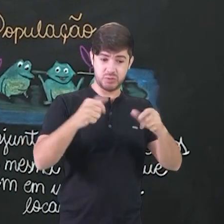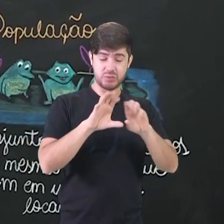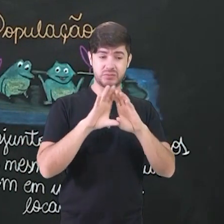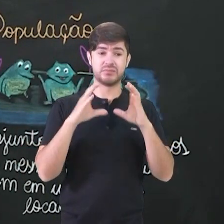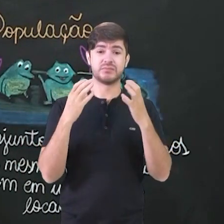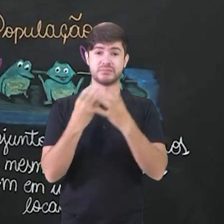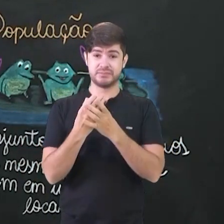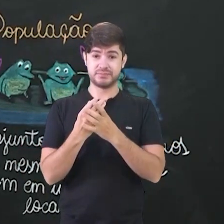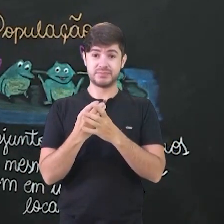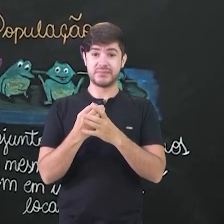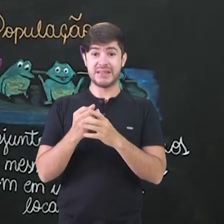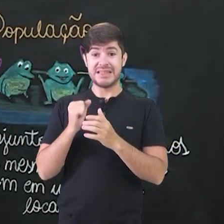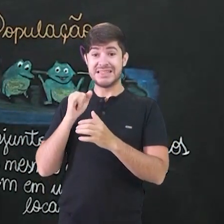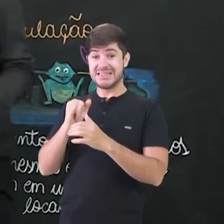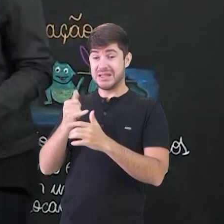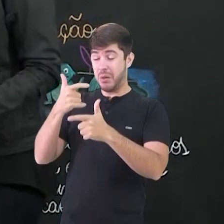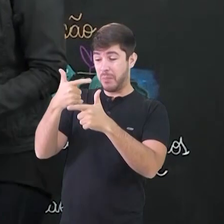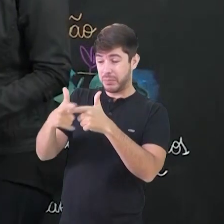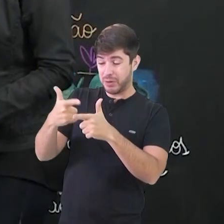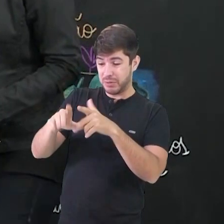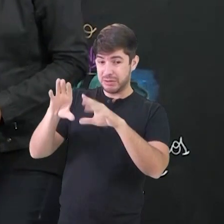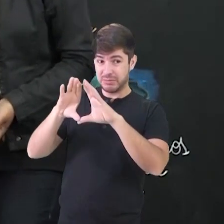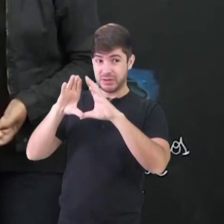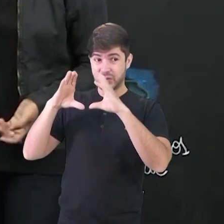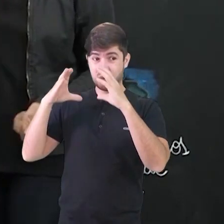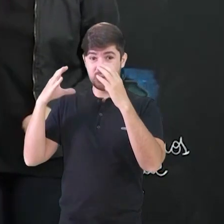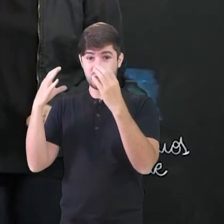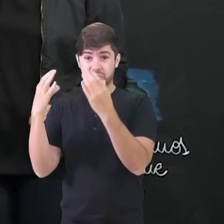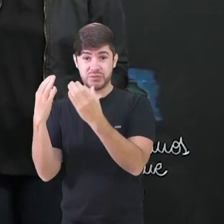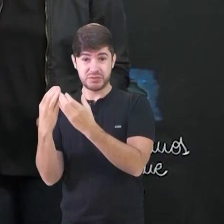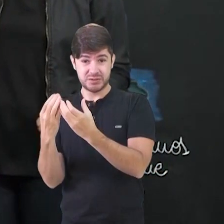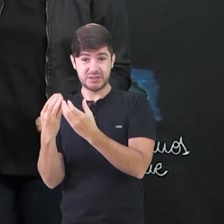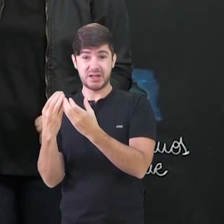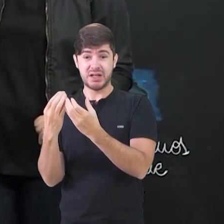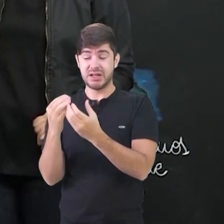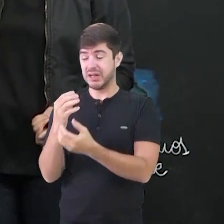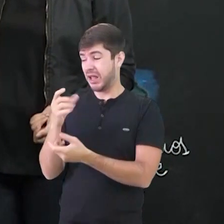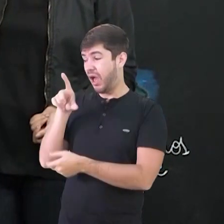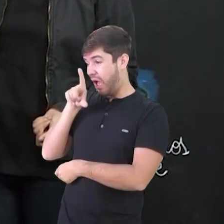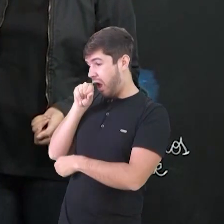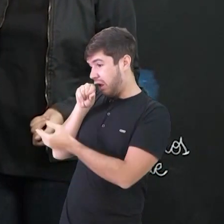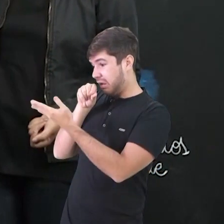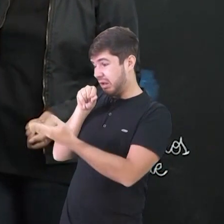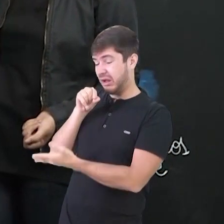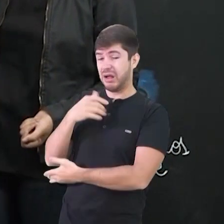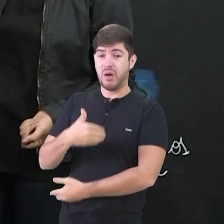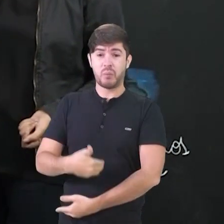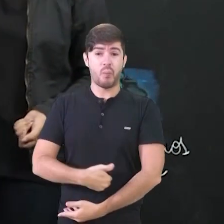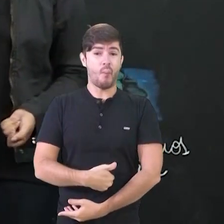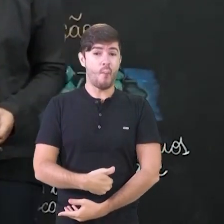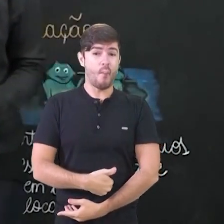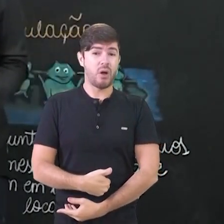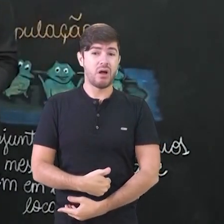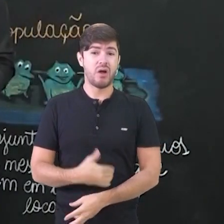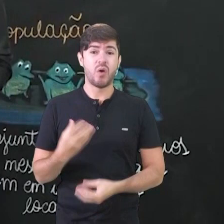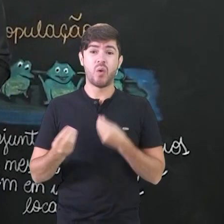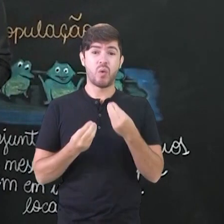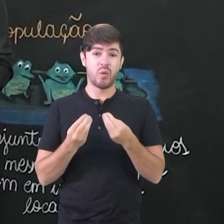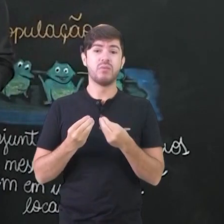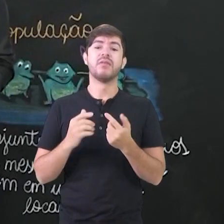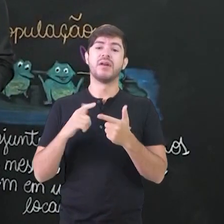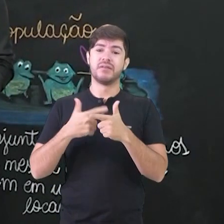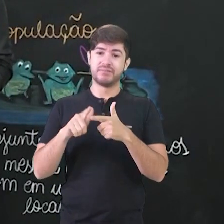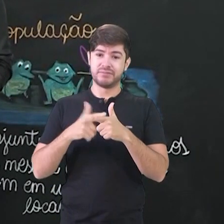eu afetei essa comunidade, se agora essa ave está sem comer, será que eu não vou afetar todo o